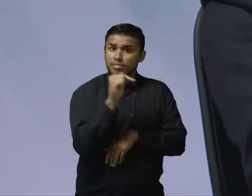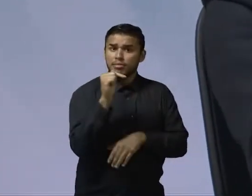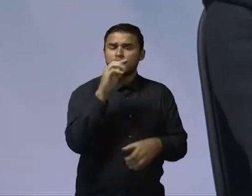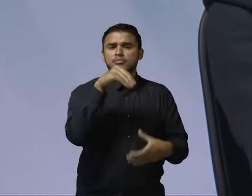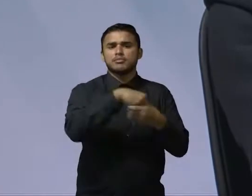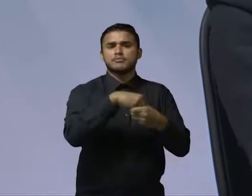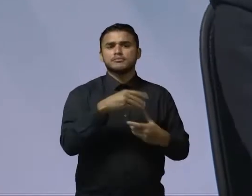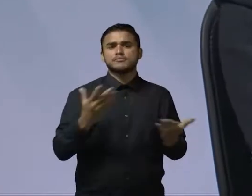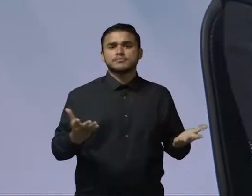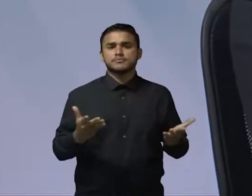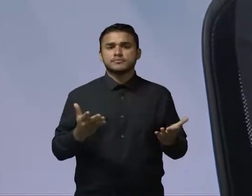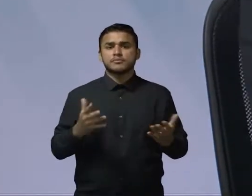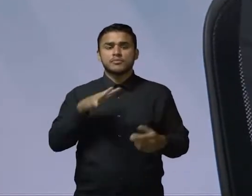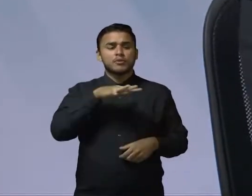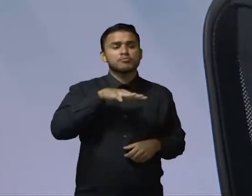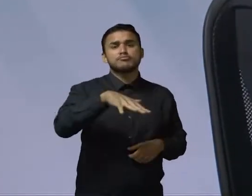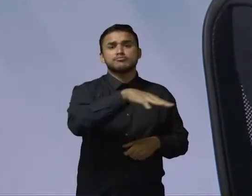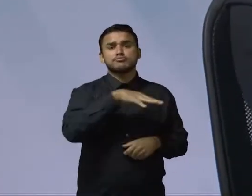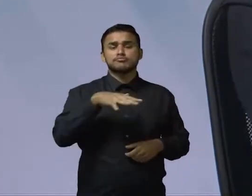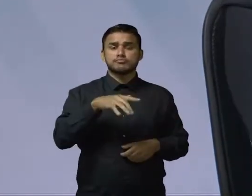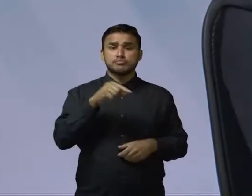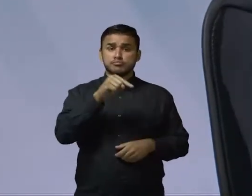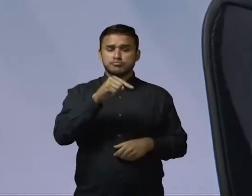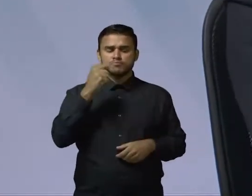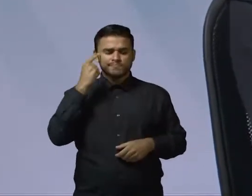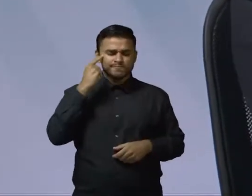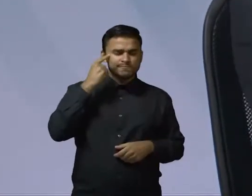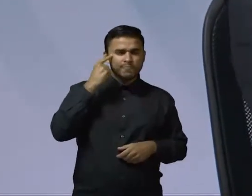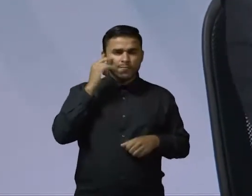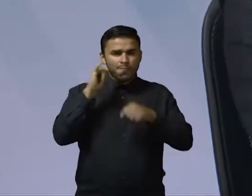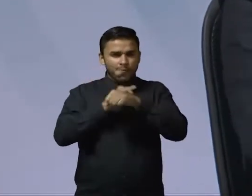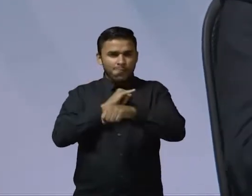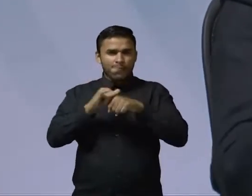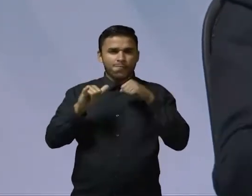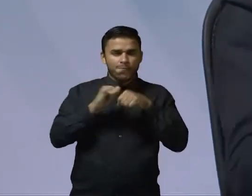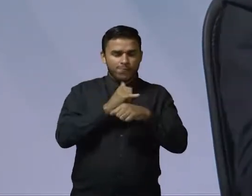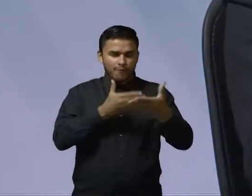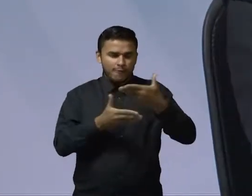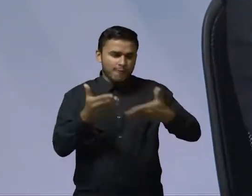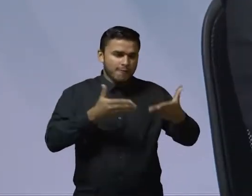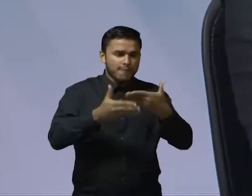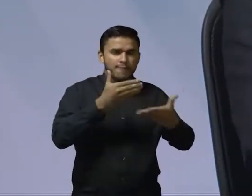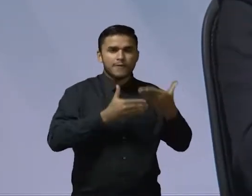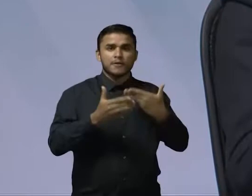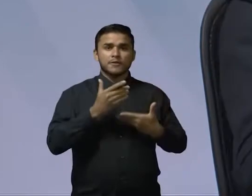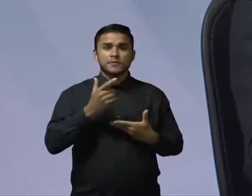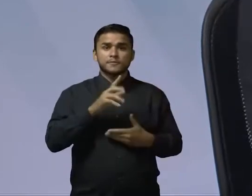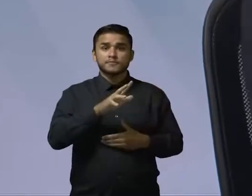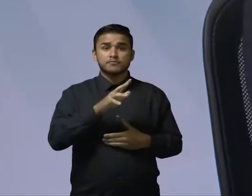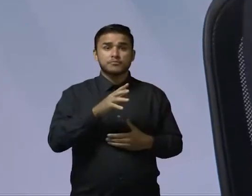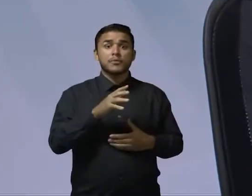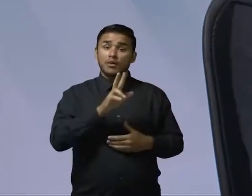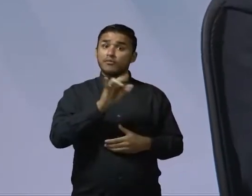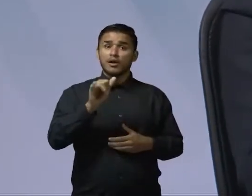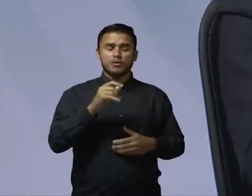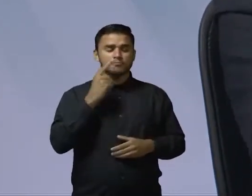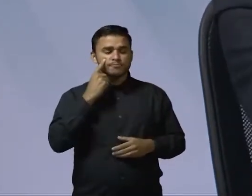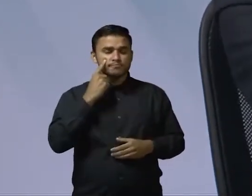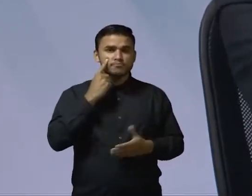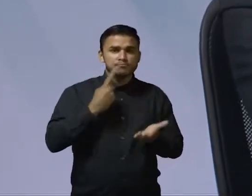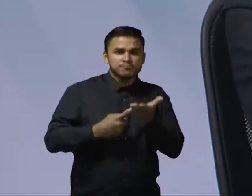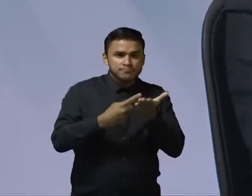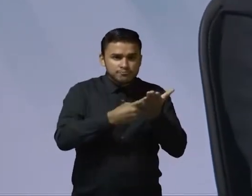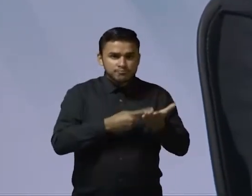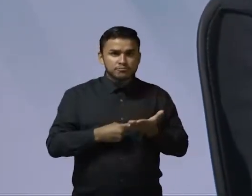carcerárias, você abre um ambiente para que eles tenham uma maior interação, né? Você